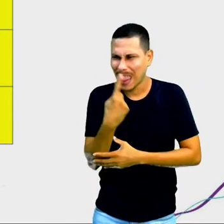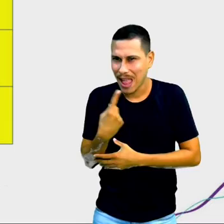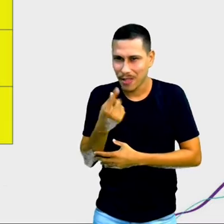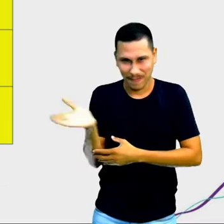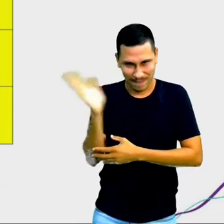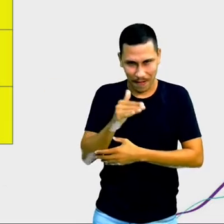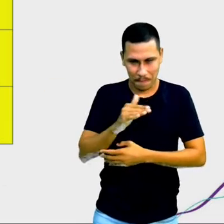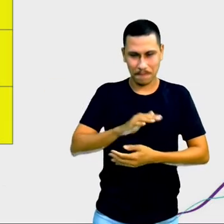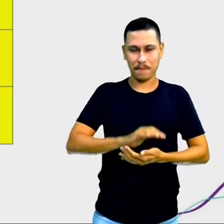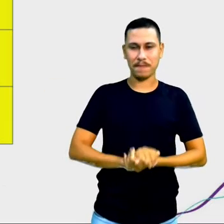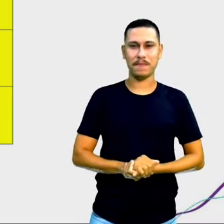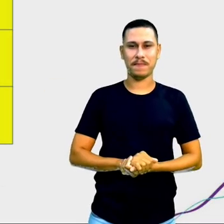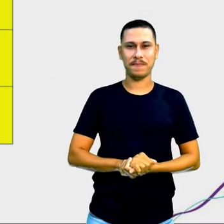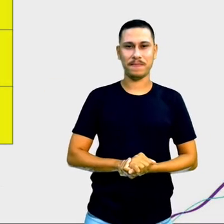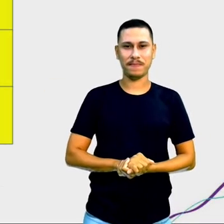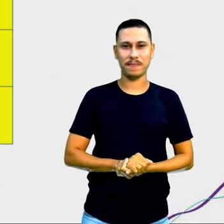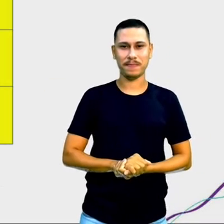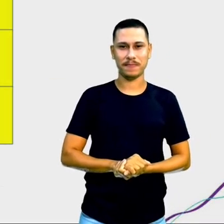crianças.